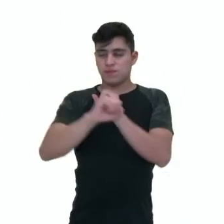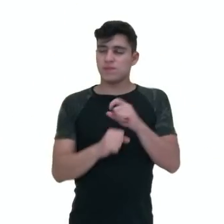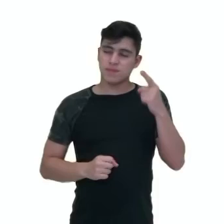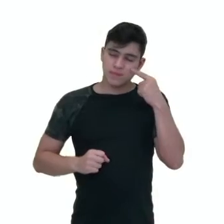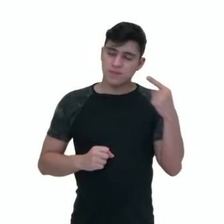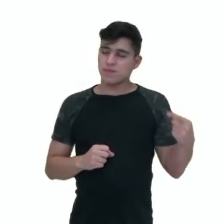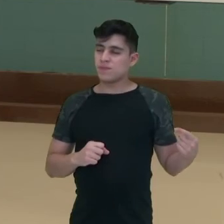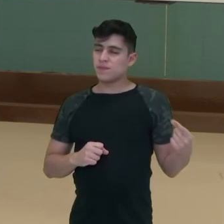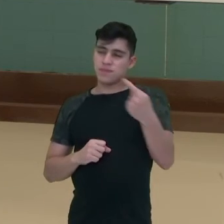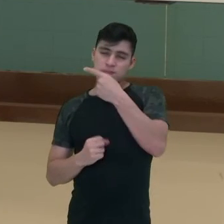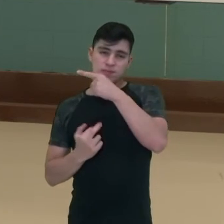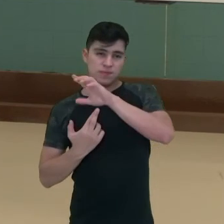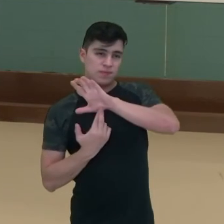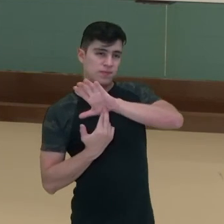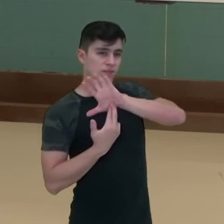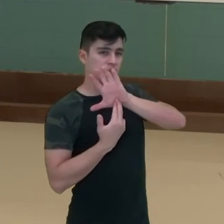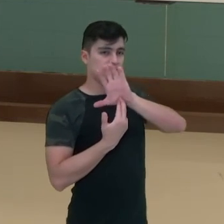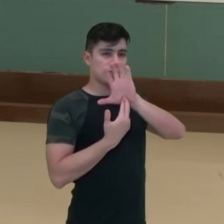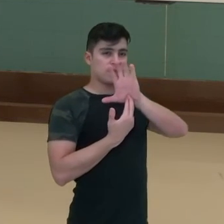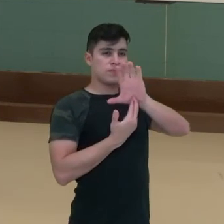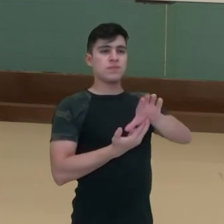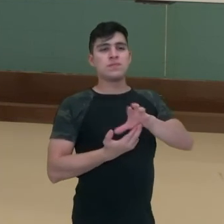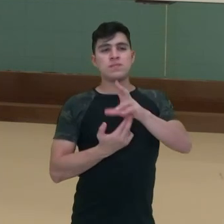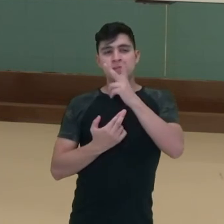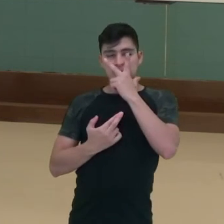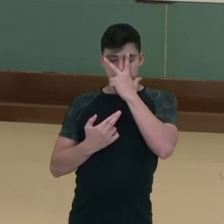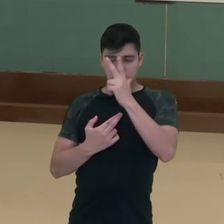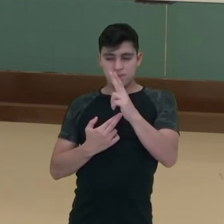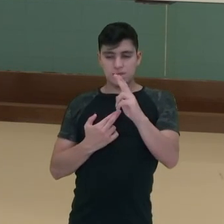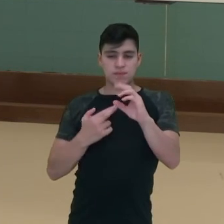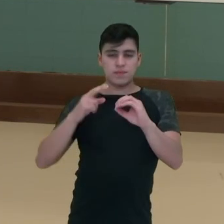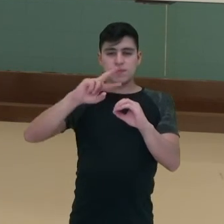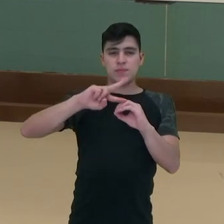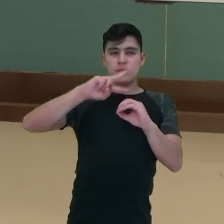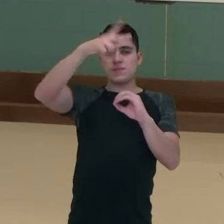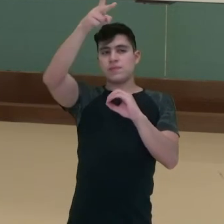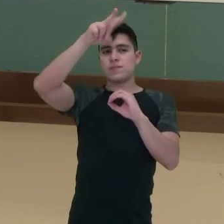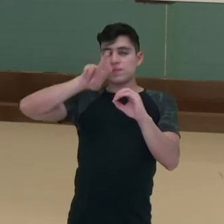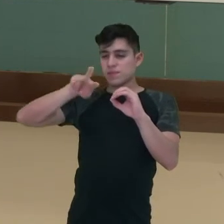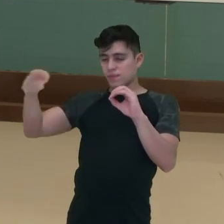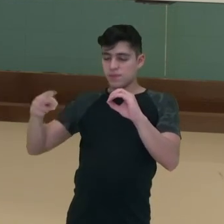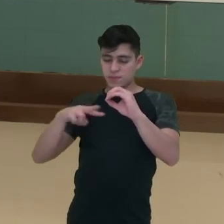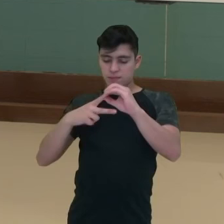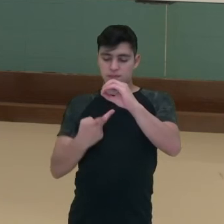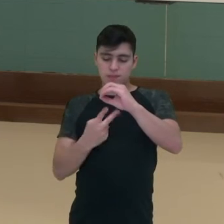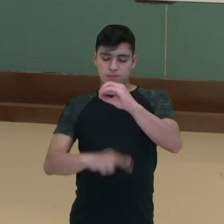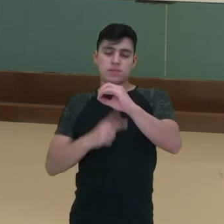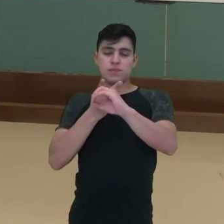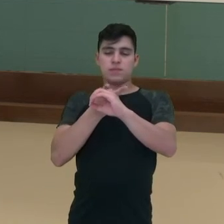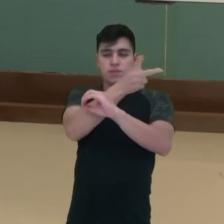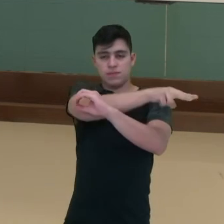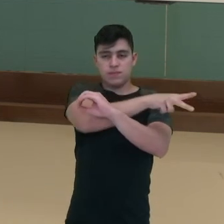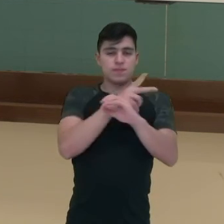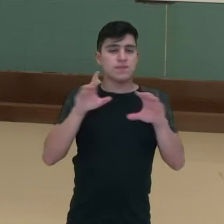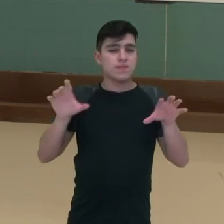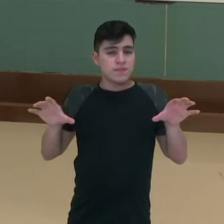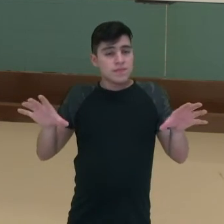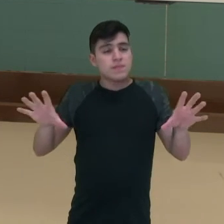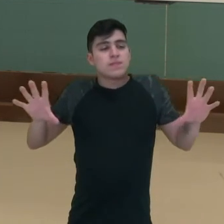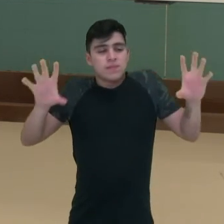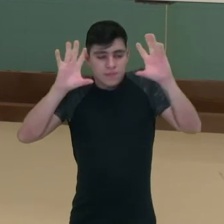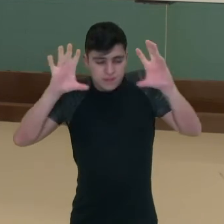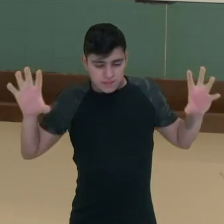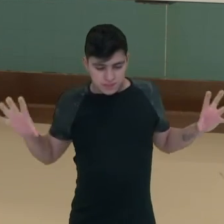forma aqui essa distribuição, então, essa estrutura de leves. Desta forma aqui que